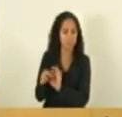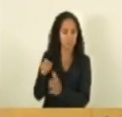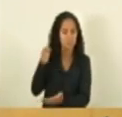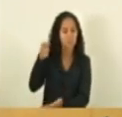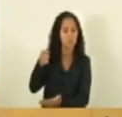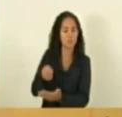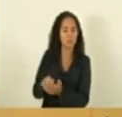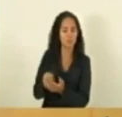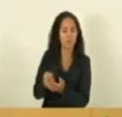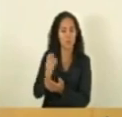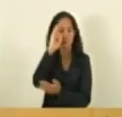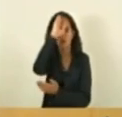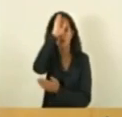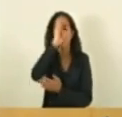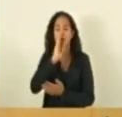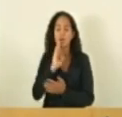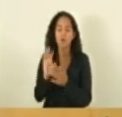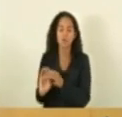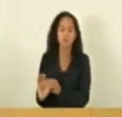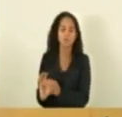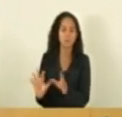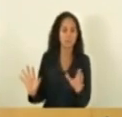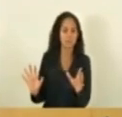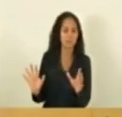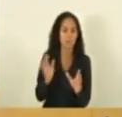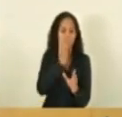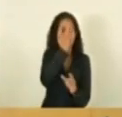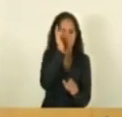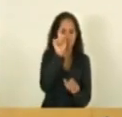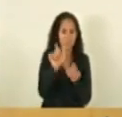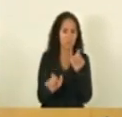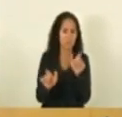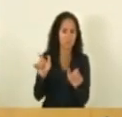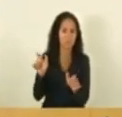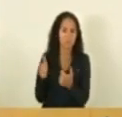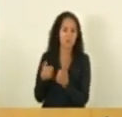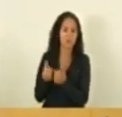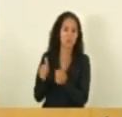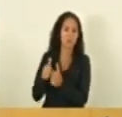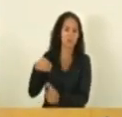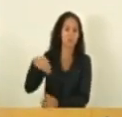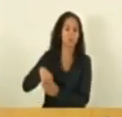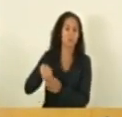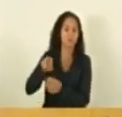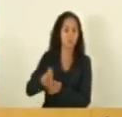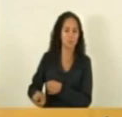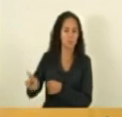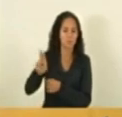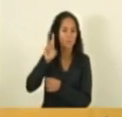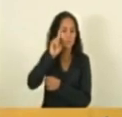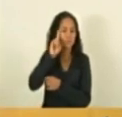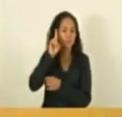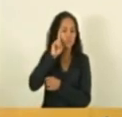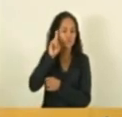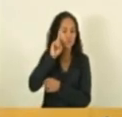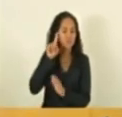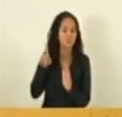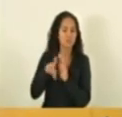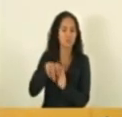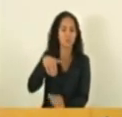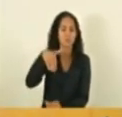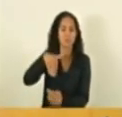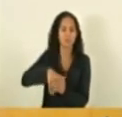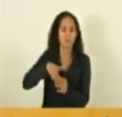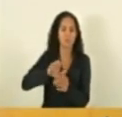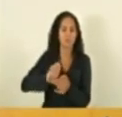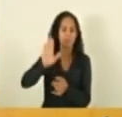a gratuidade aos usuários do sistema de transporte coletivos nos dias em que são realizadas as